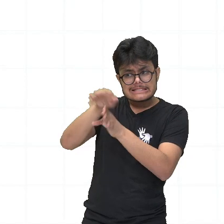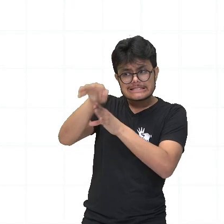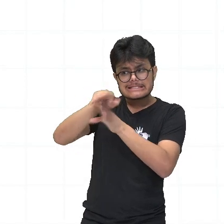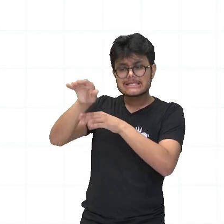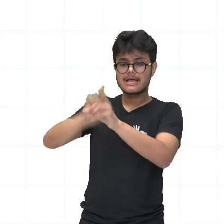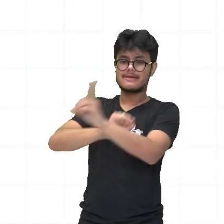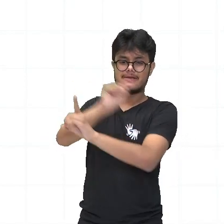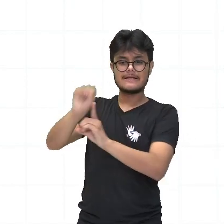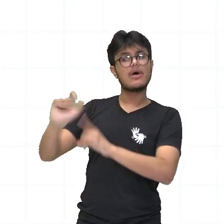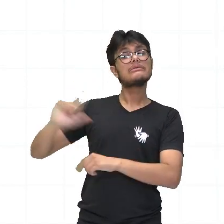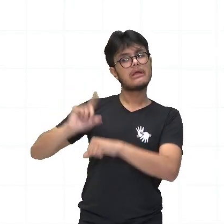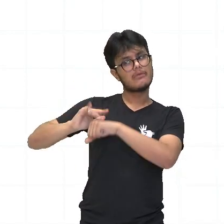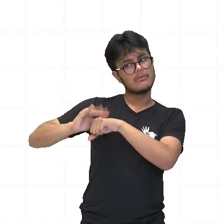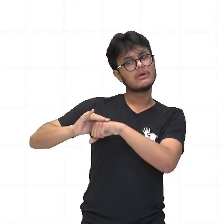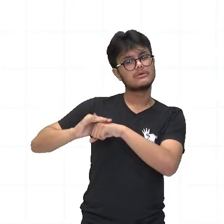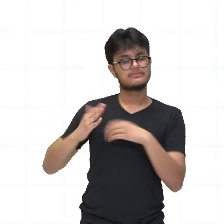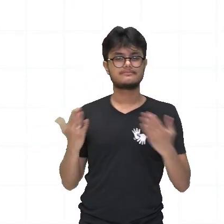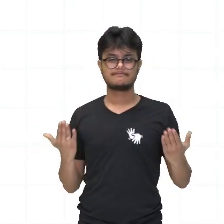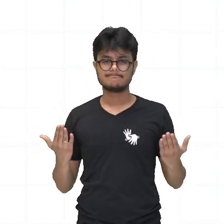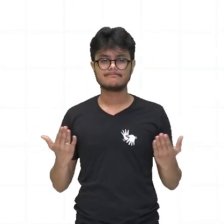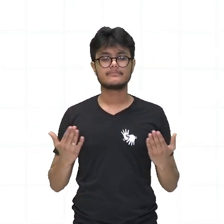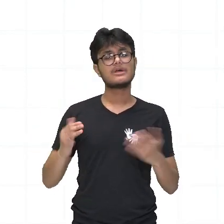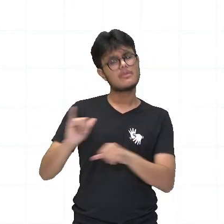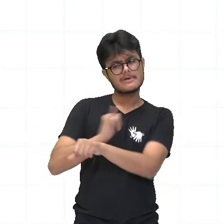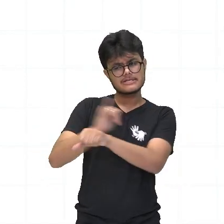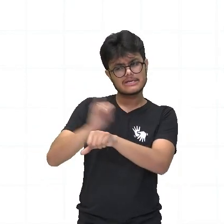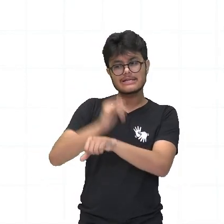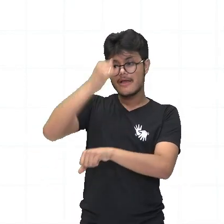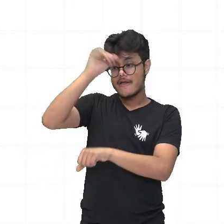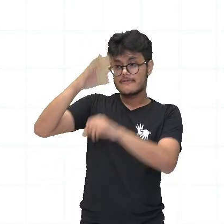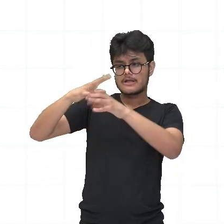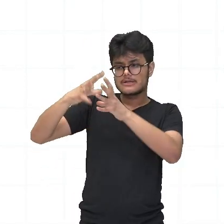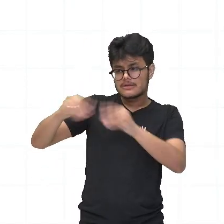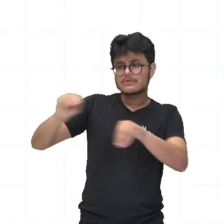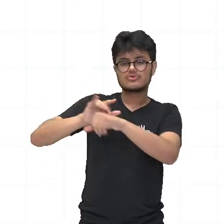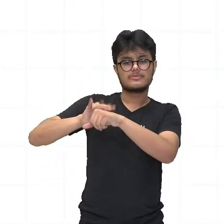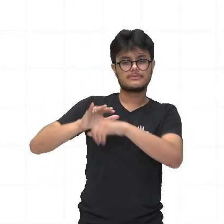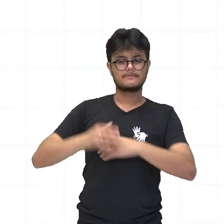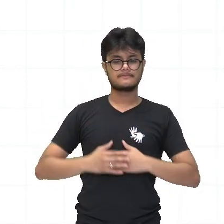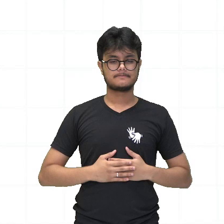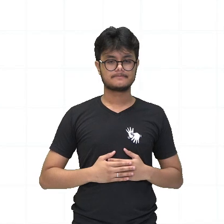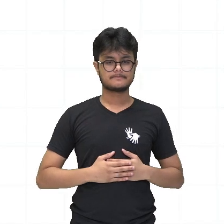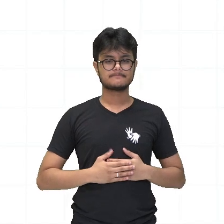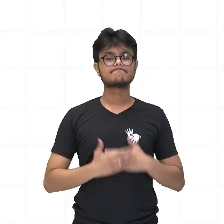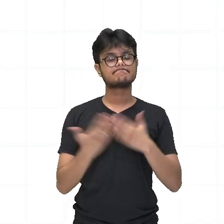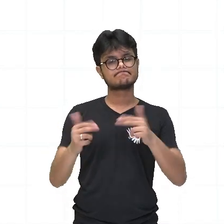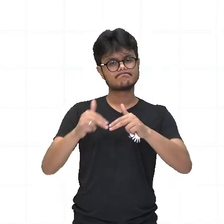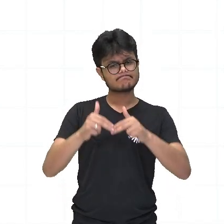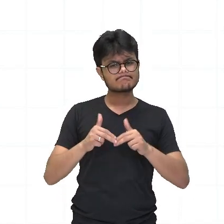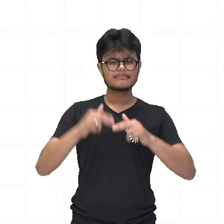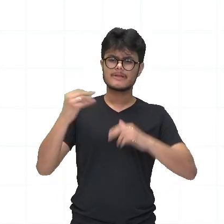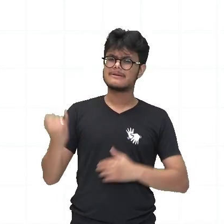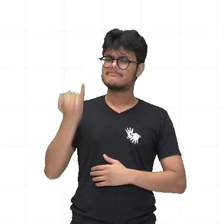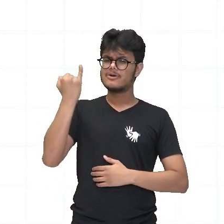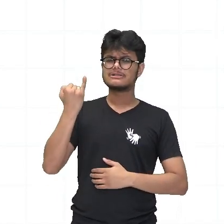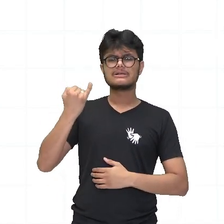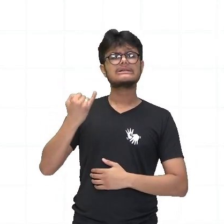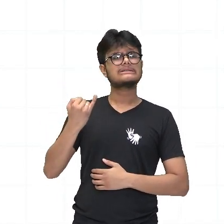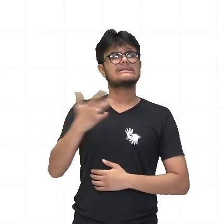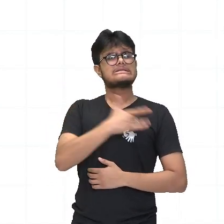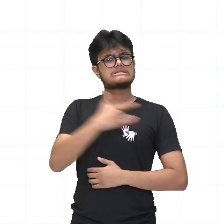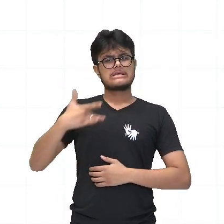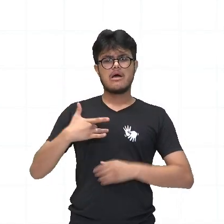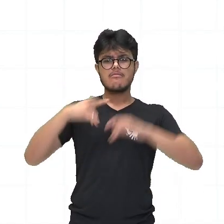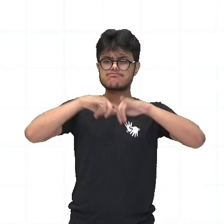sua existência e aplicando medidas adequadas para combatê-las. Por isso que é bem importante essas campanhas de